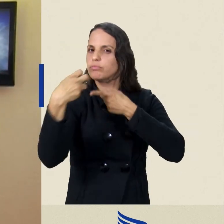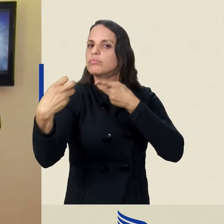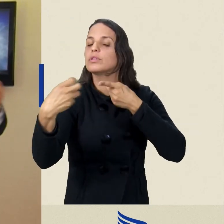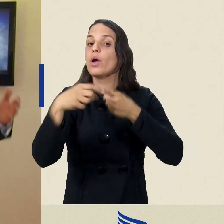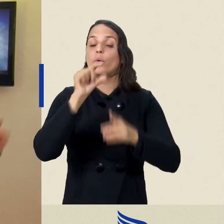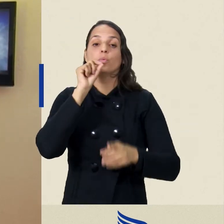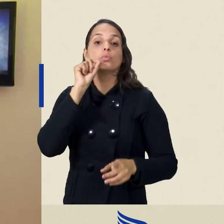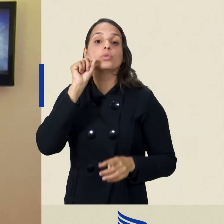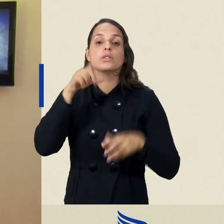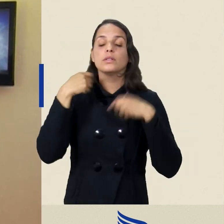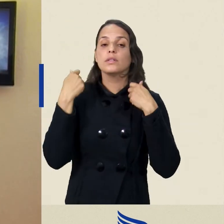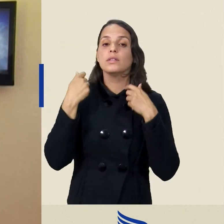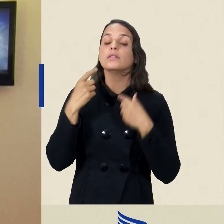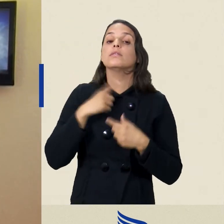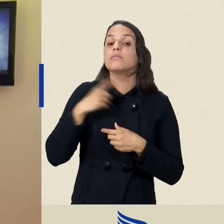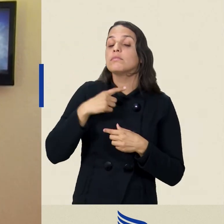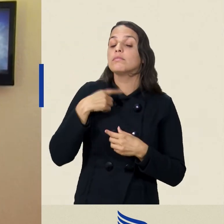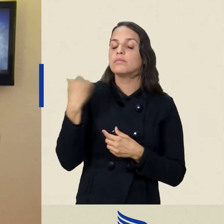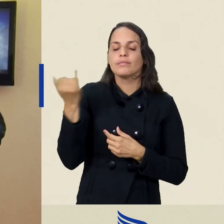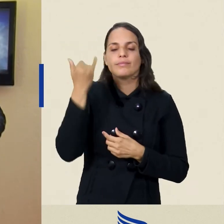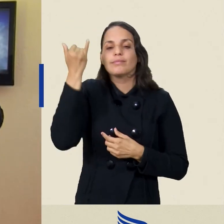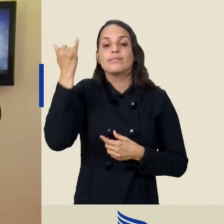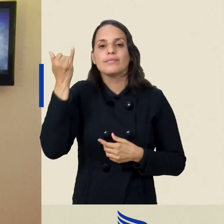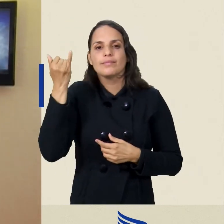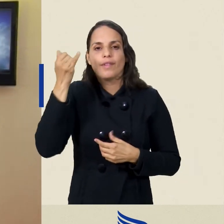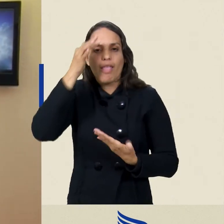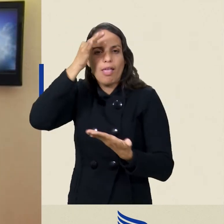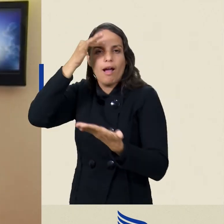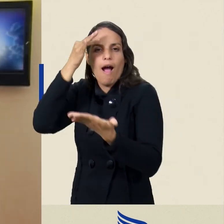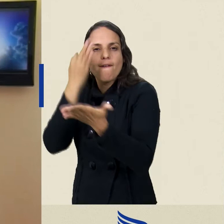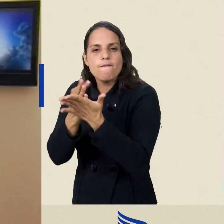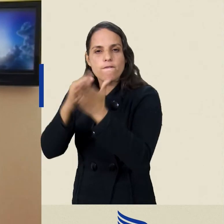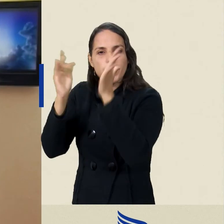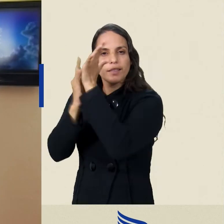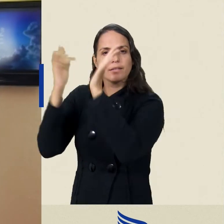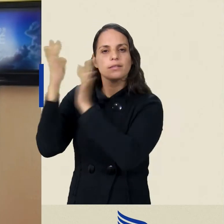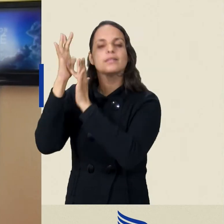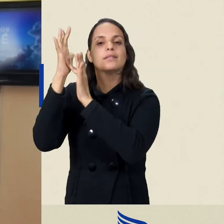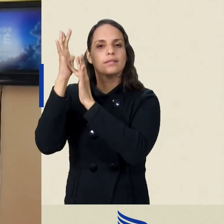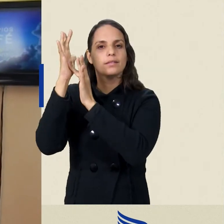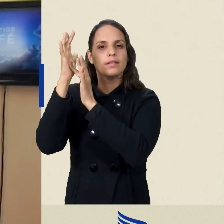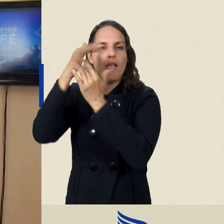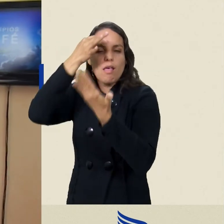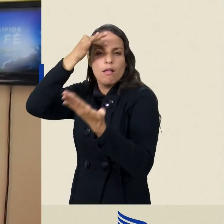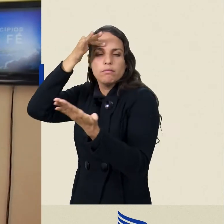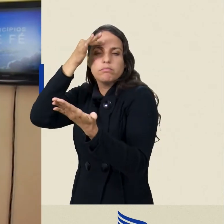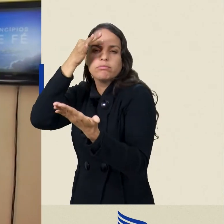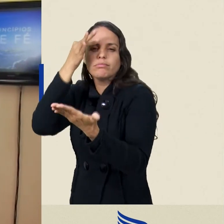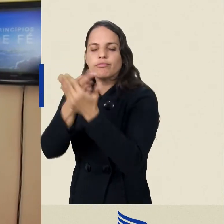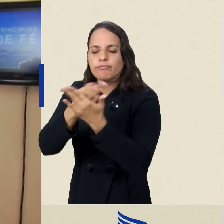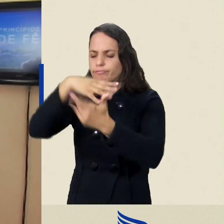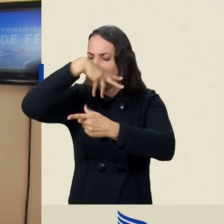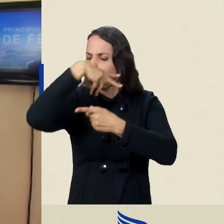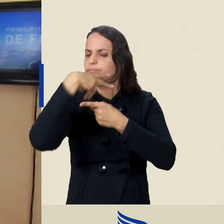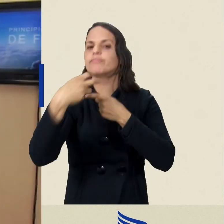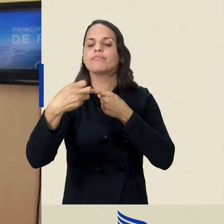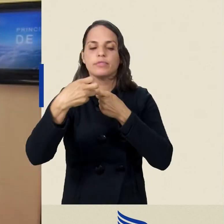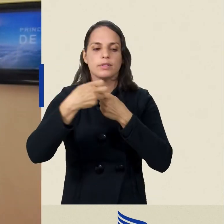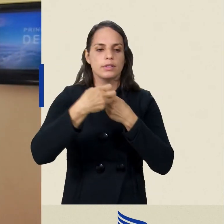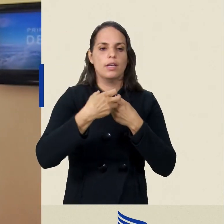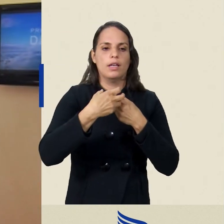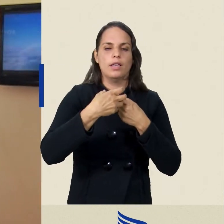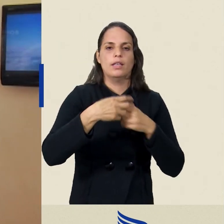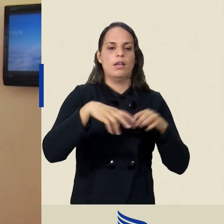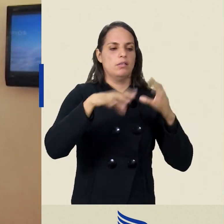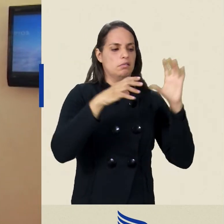O que eles possuem de mais precioso? A fé em Jesus. Esta fé os levará a uma vitória contra a besta, sua